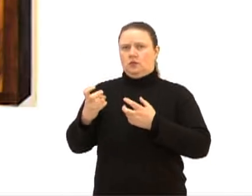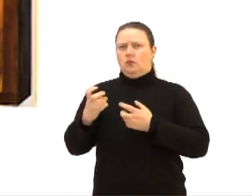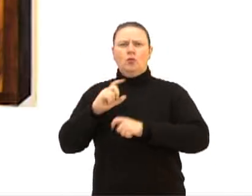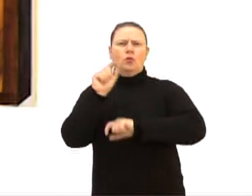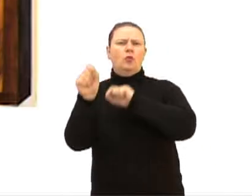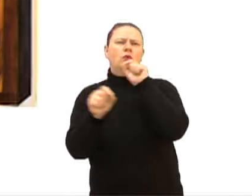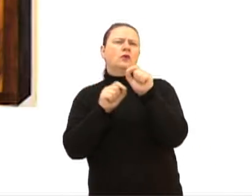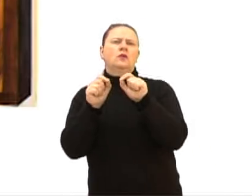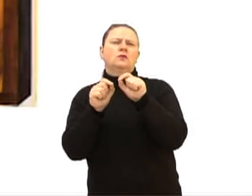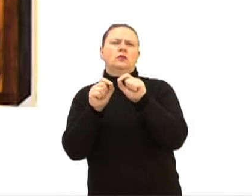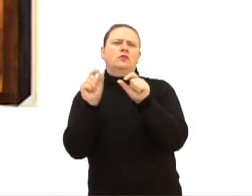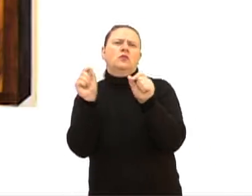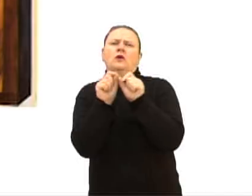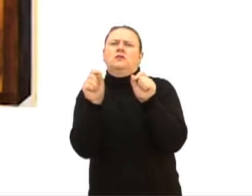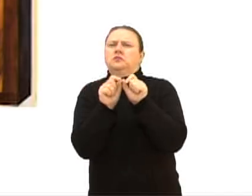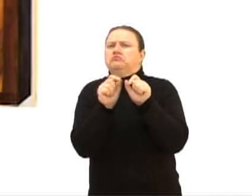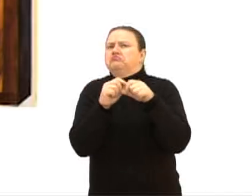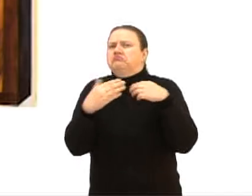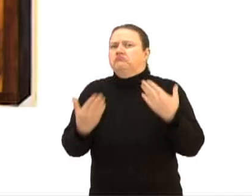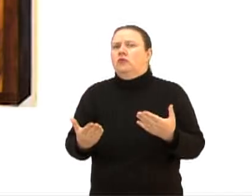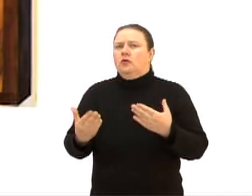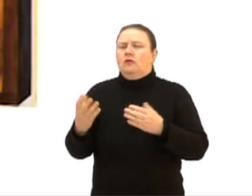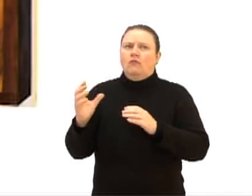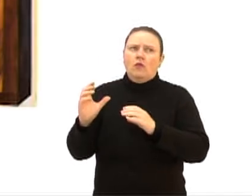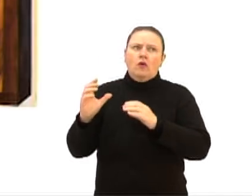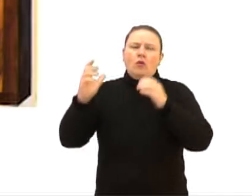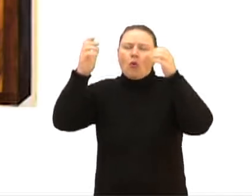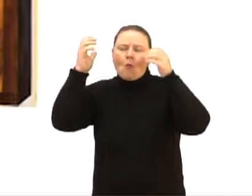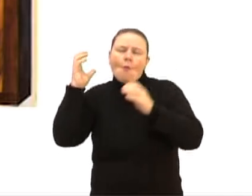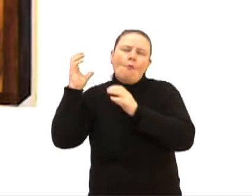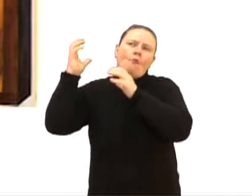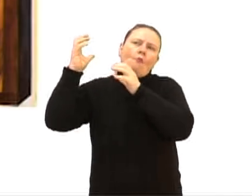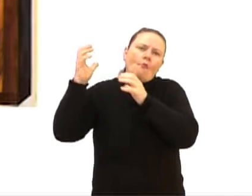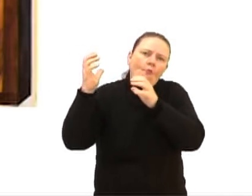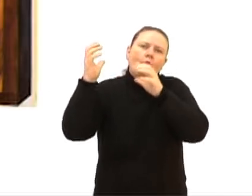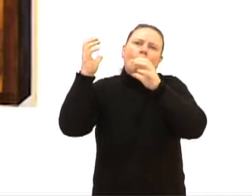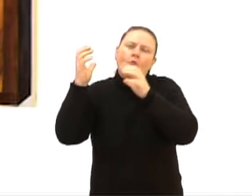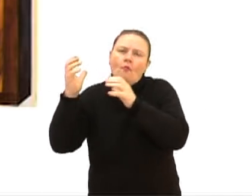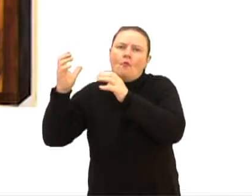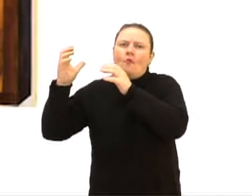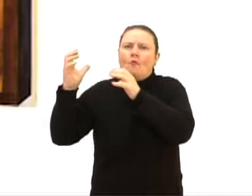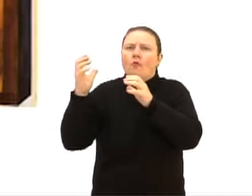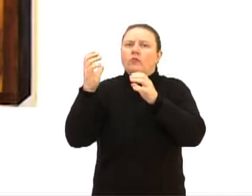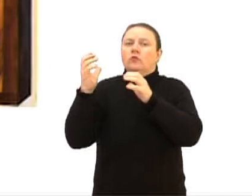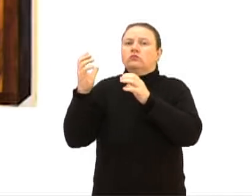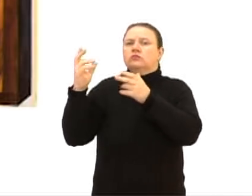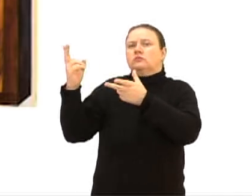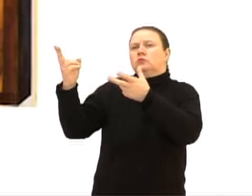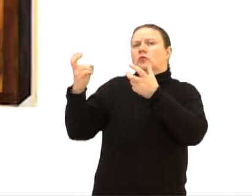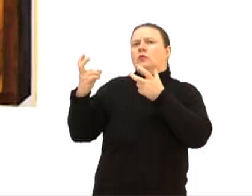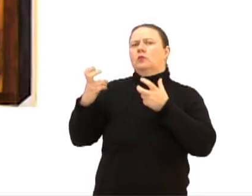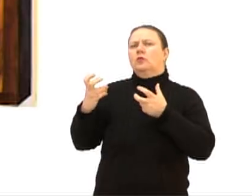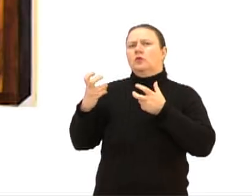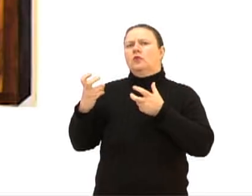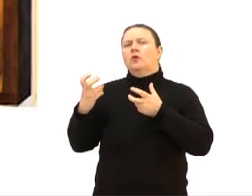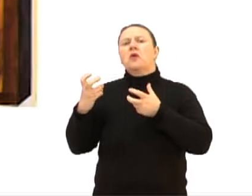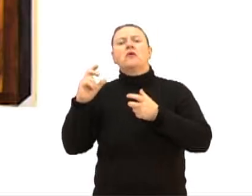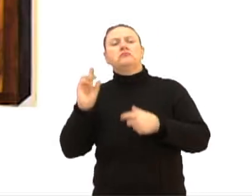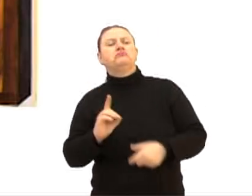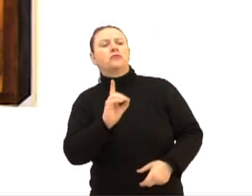eles estão carregando, o que eles estão fazendo exatamente, né? Para onde eles estão